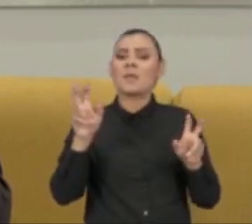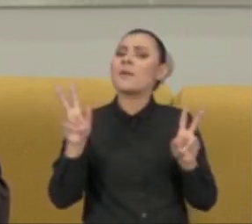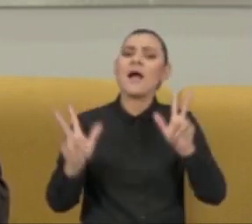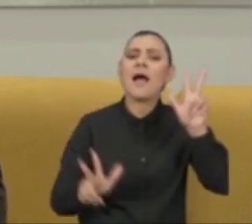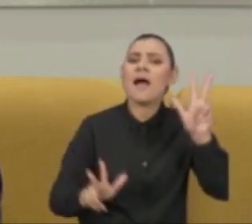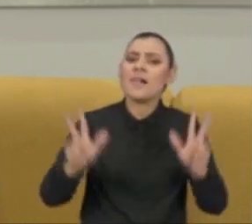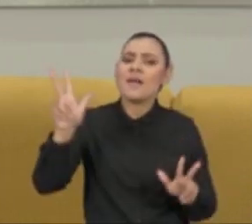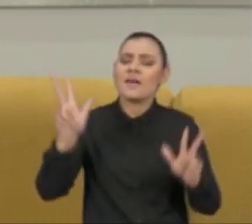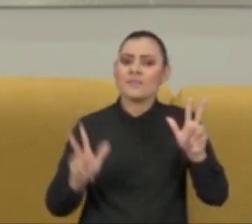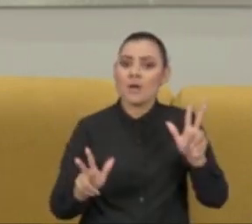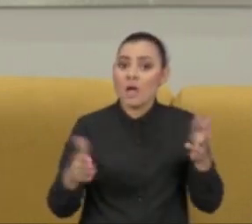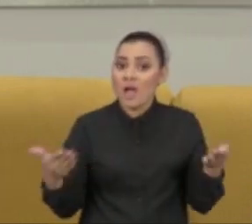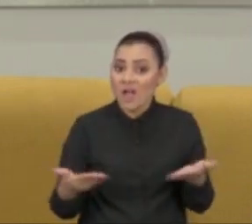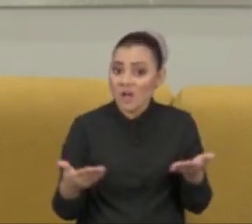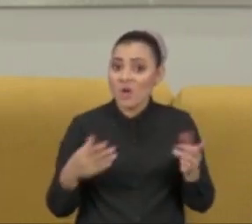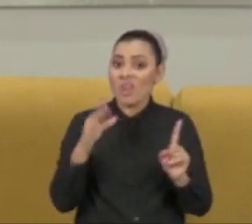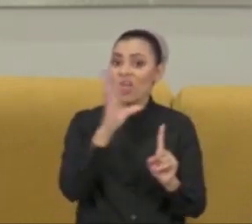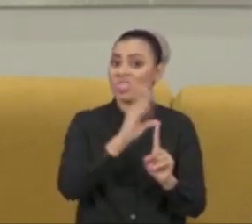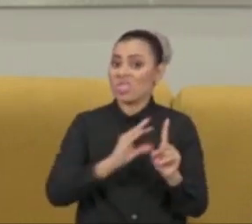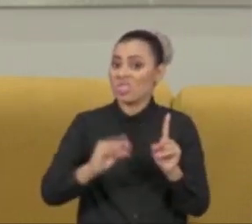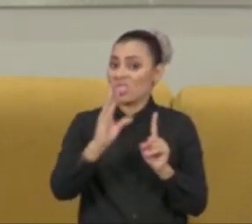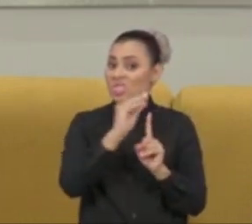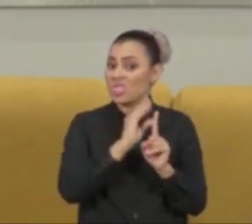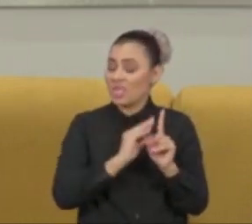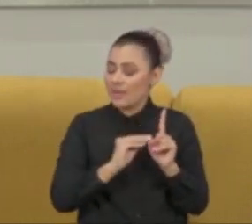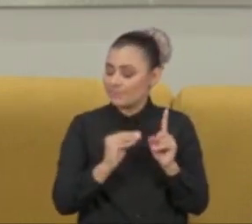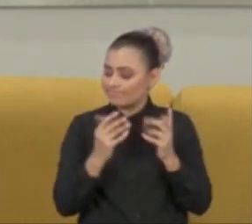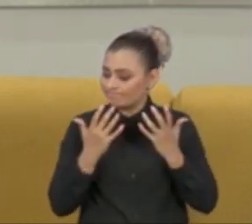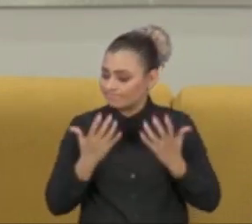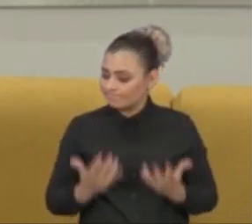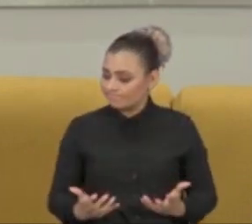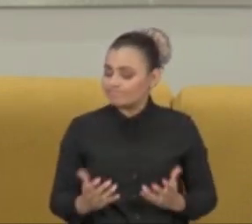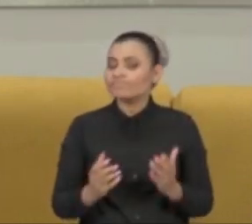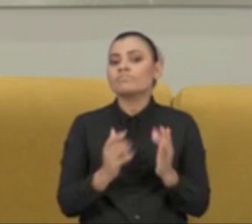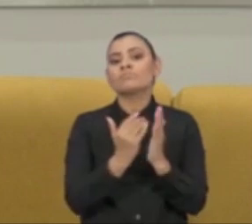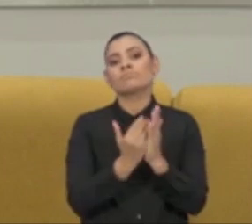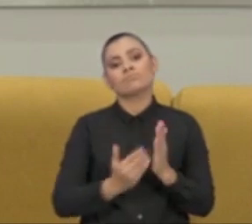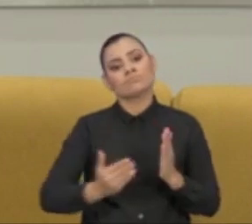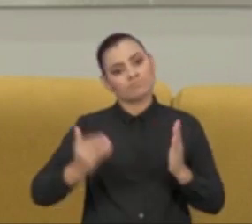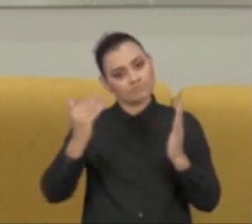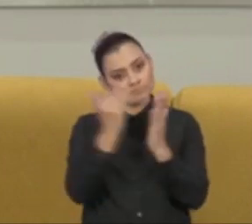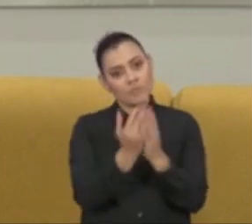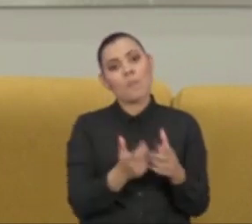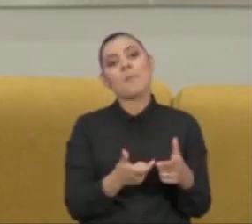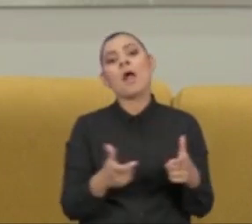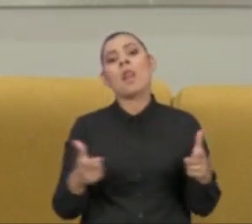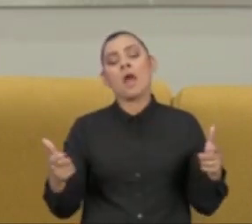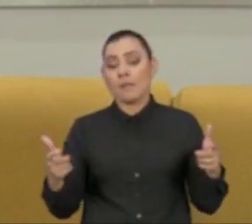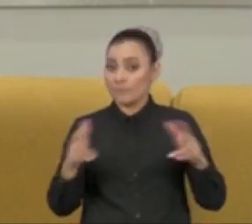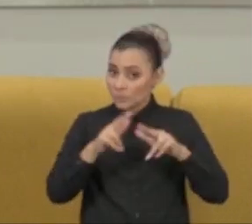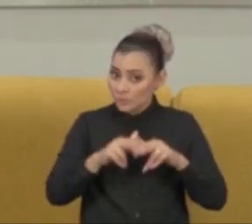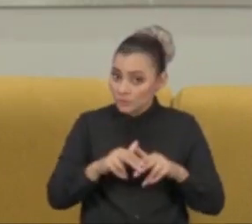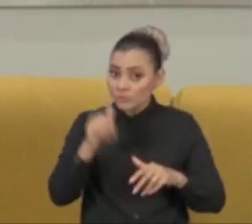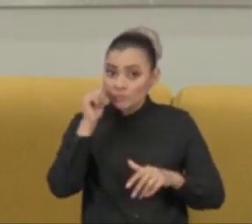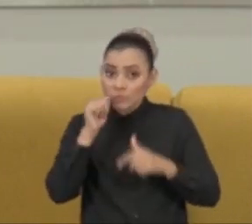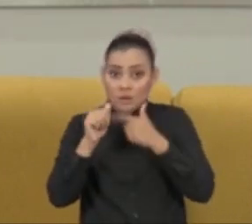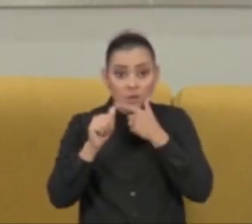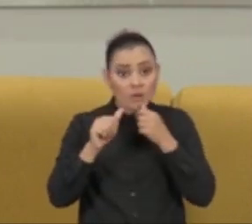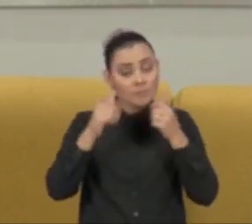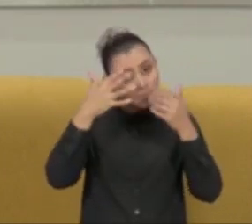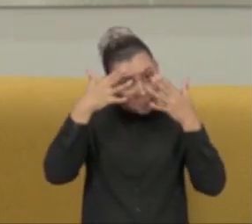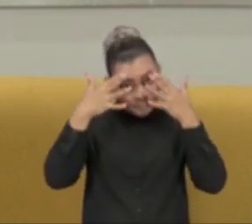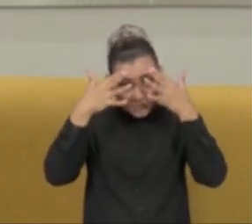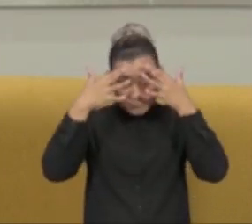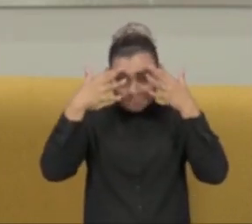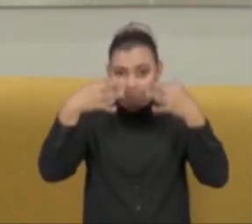Nessa época, as ocorrências de assédio e importunação sexual aumentam exponencialmente. Por isso, os foliões e foliãs precisam estar